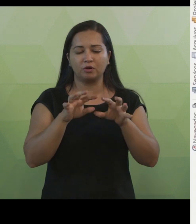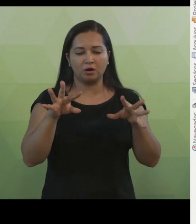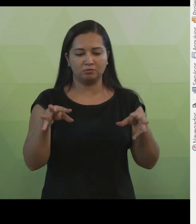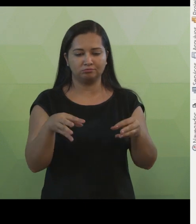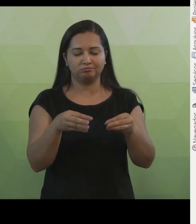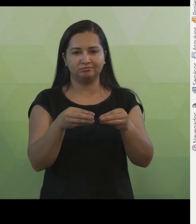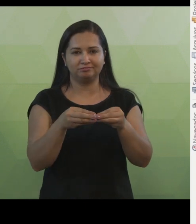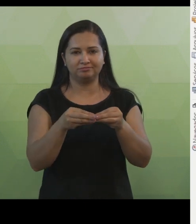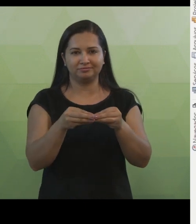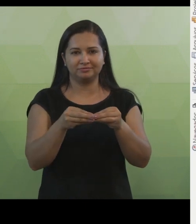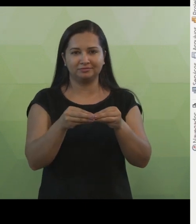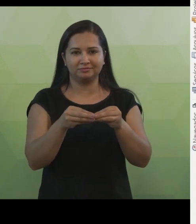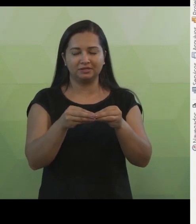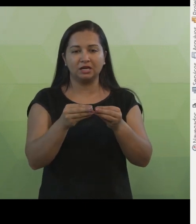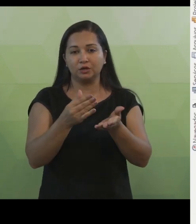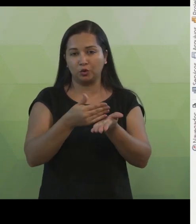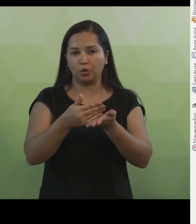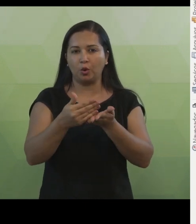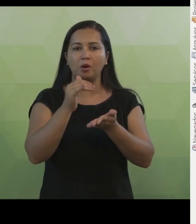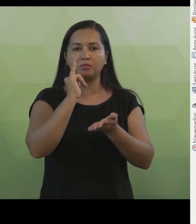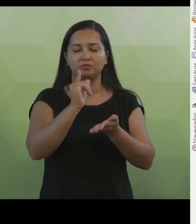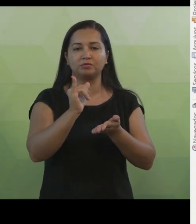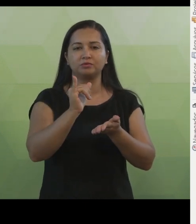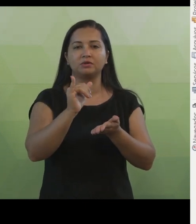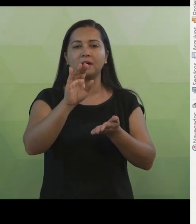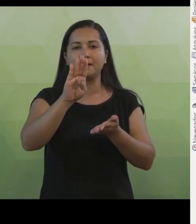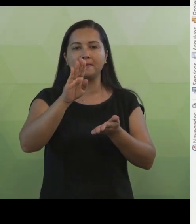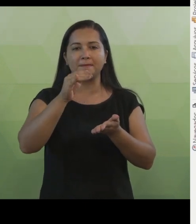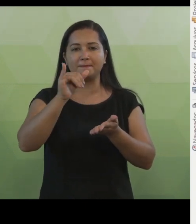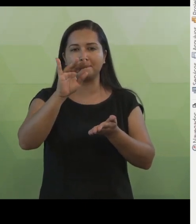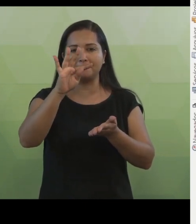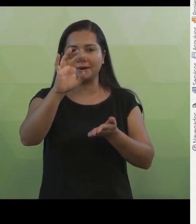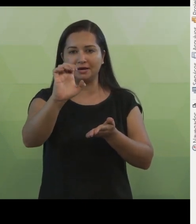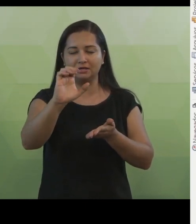primeiro programa em Java.